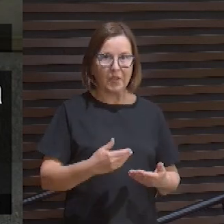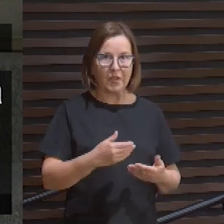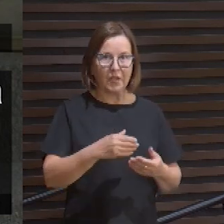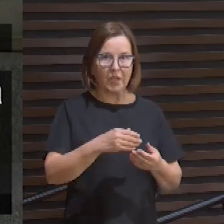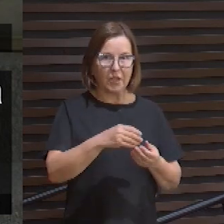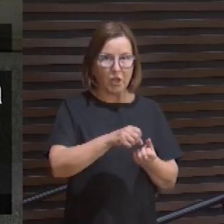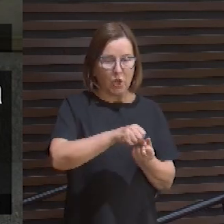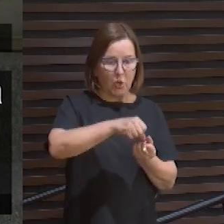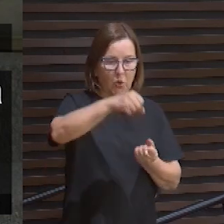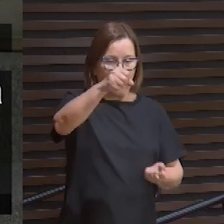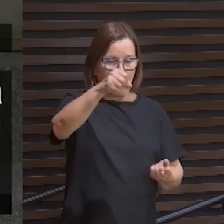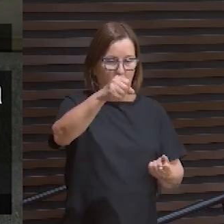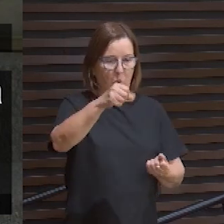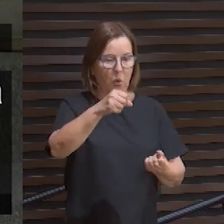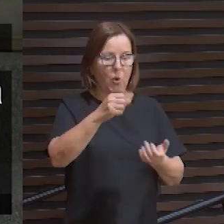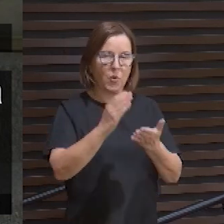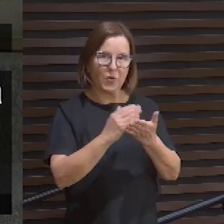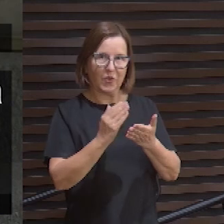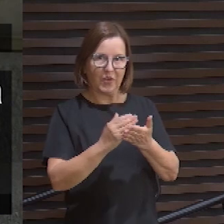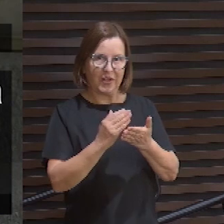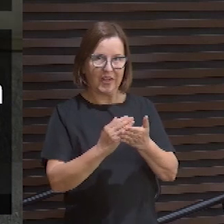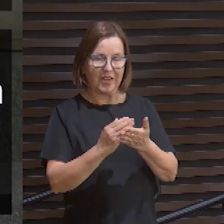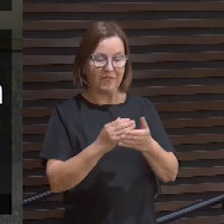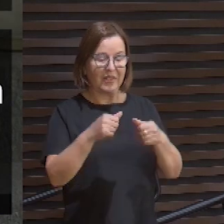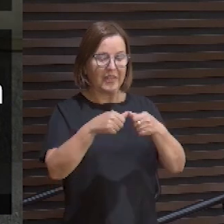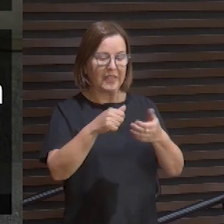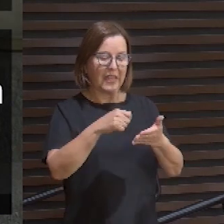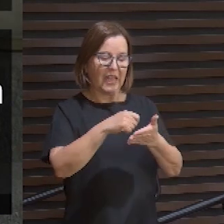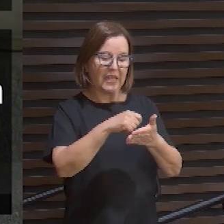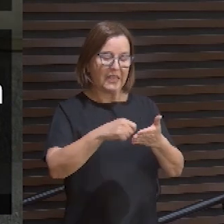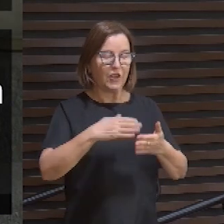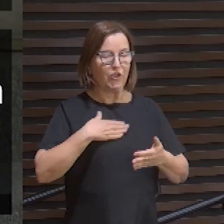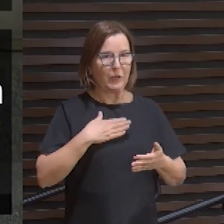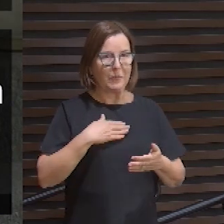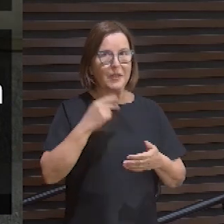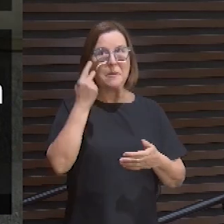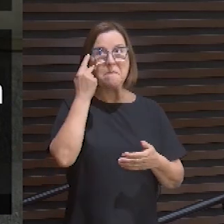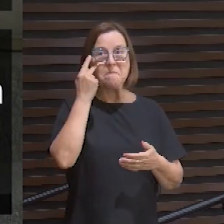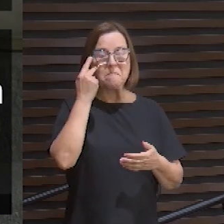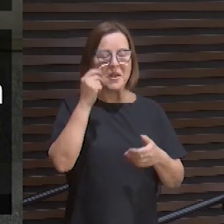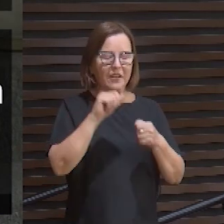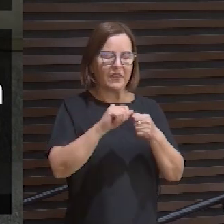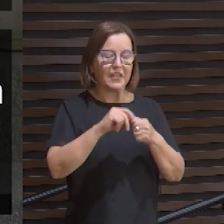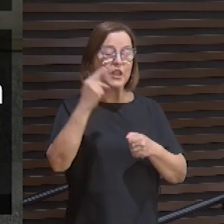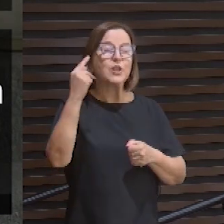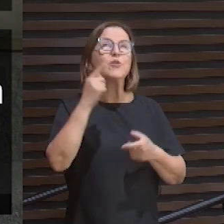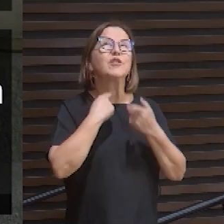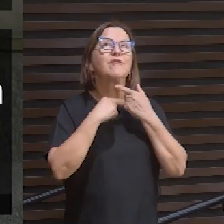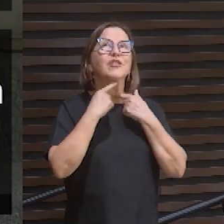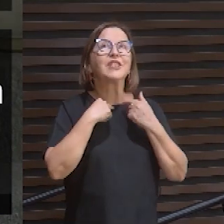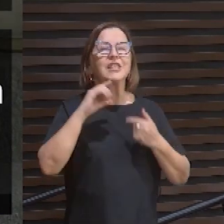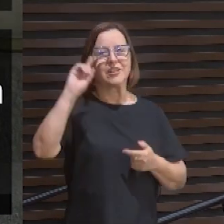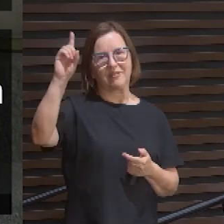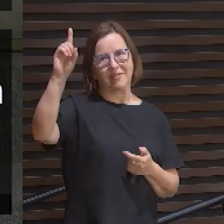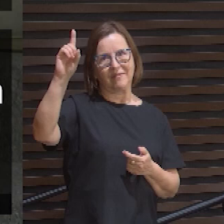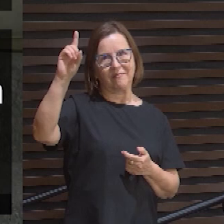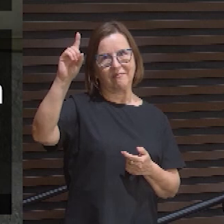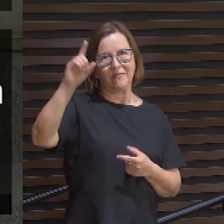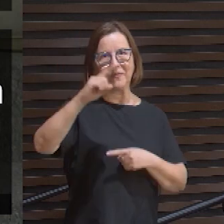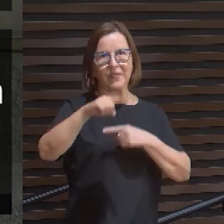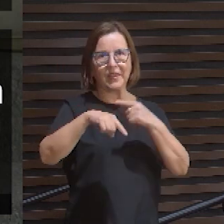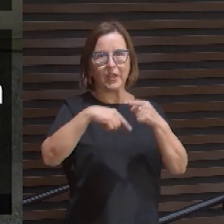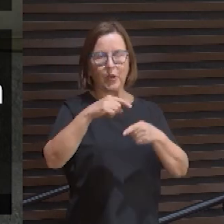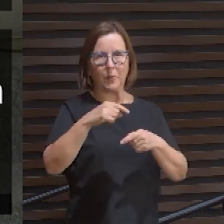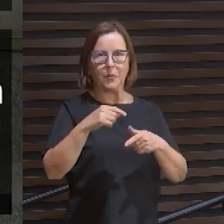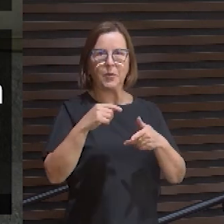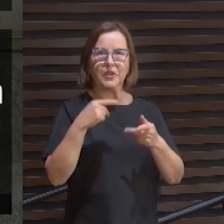para fazer, ó Deus, a tua vontade. Depois de dizer como acima: sacrifício